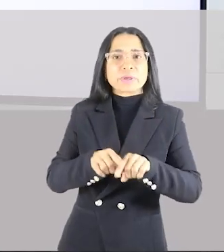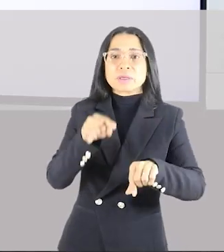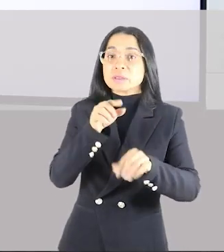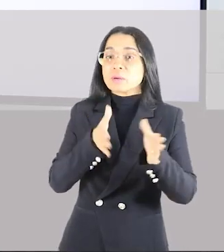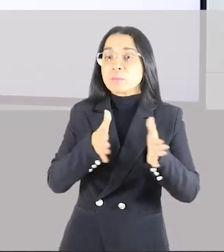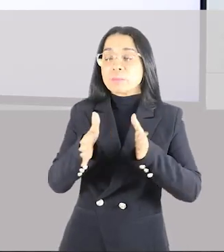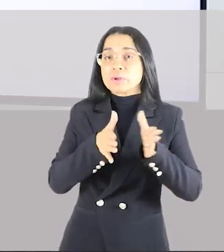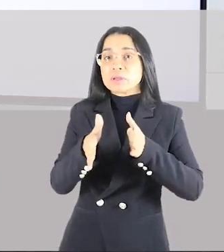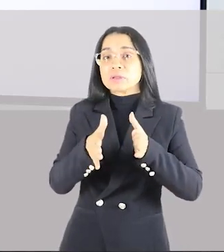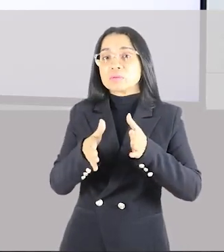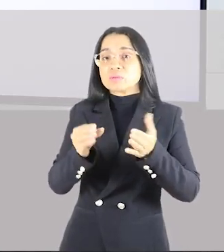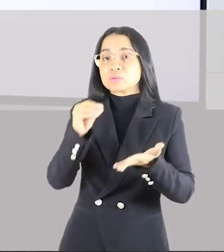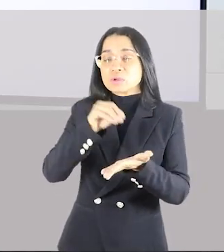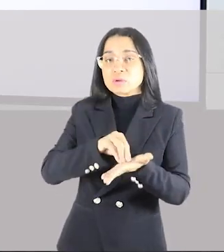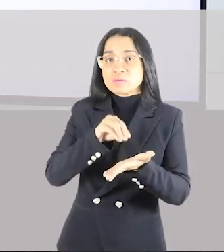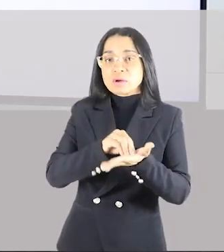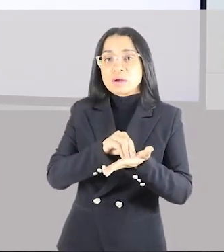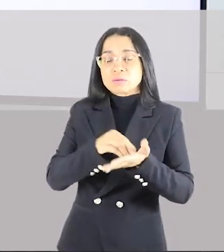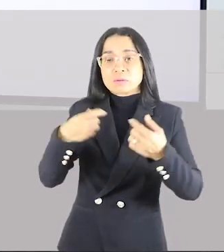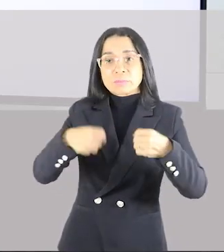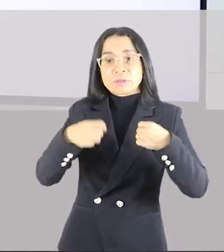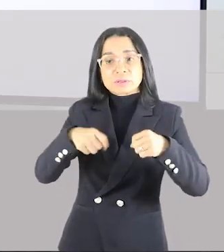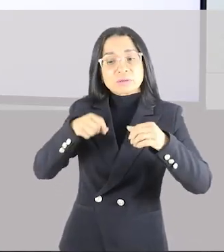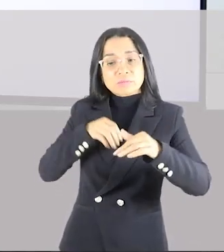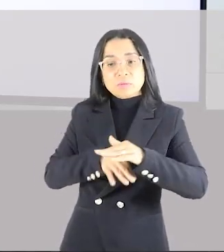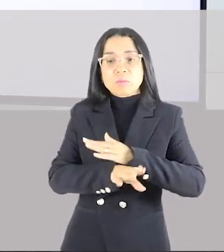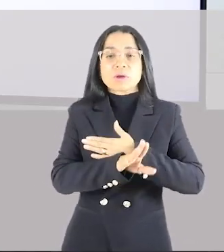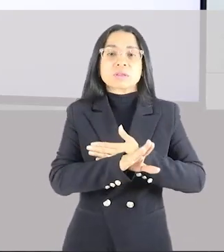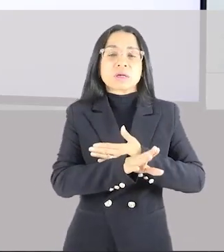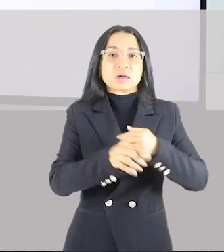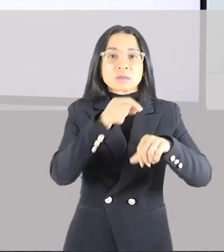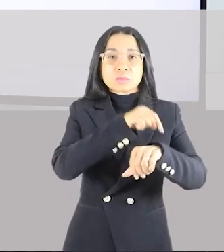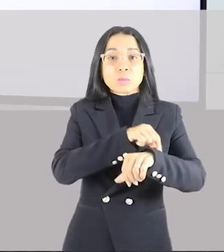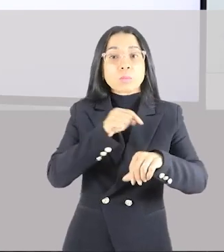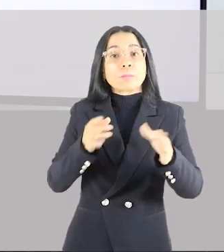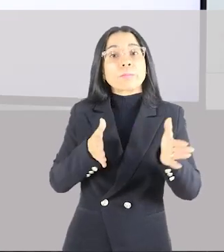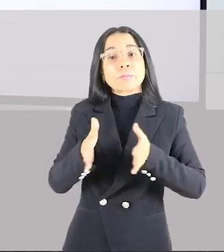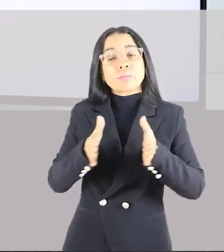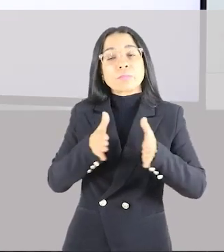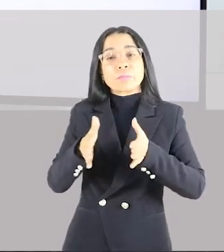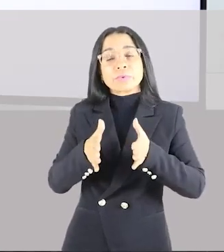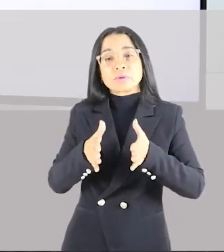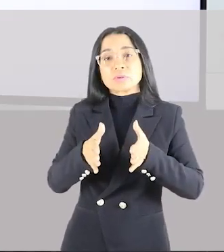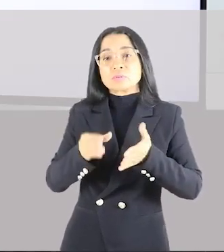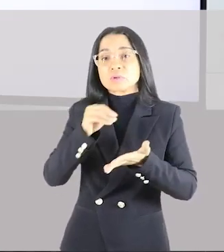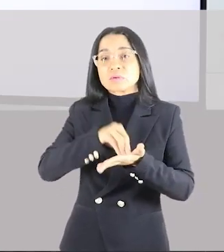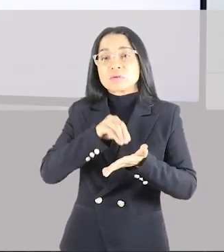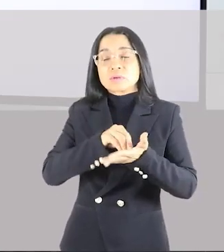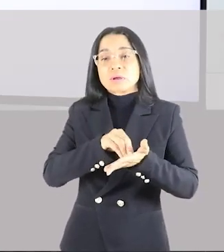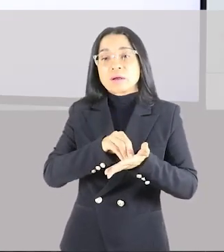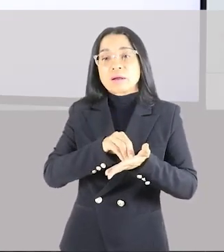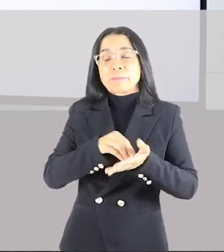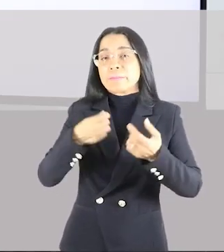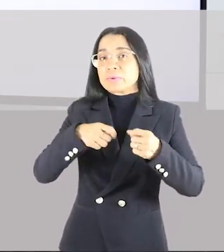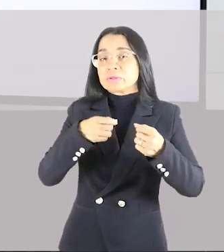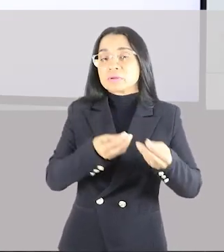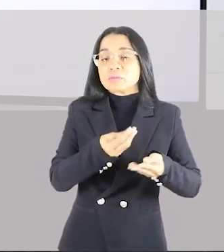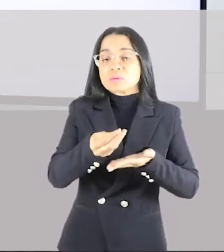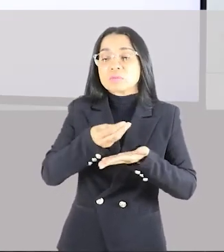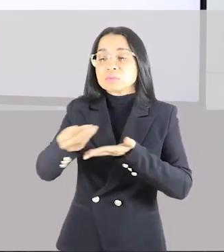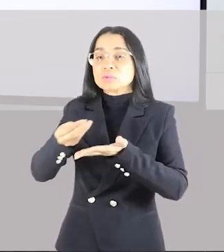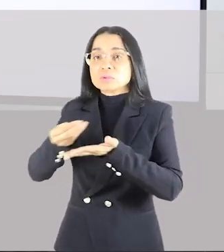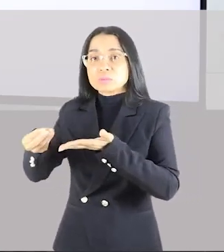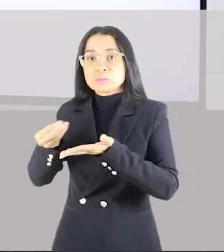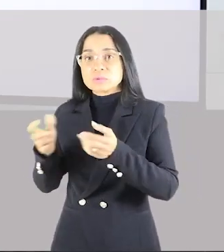precisavam guardar para que, claro, nesse momento de escassez, pudesse ser distribuído para todos. Então, dentro da perspectiva